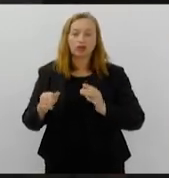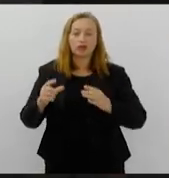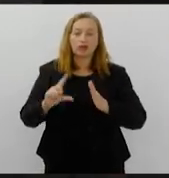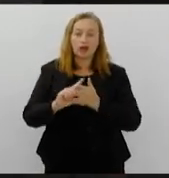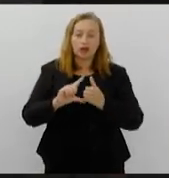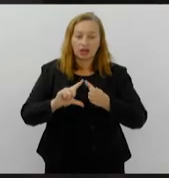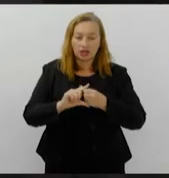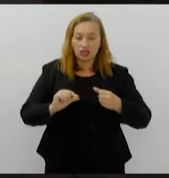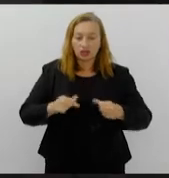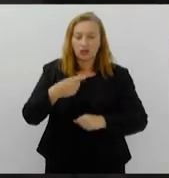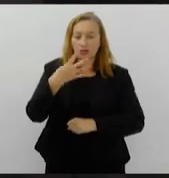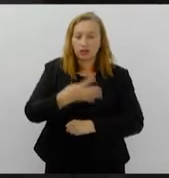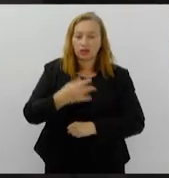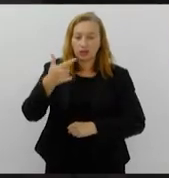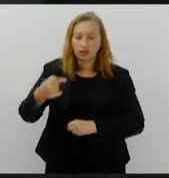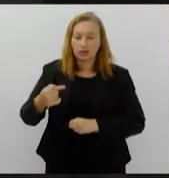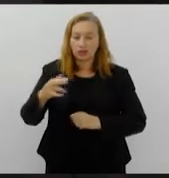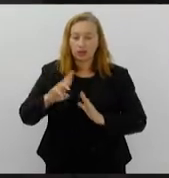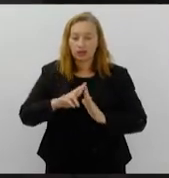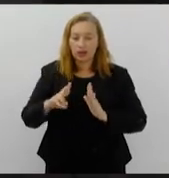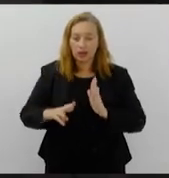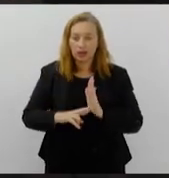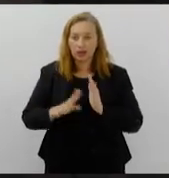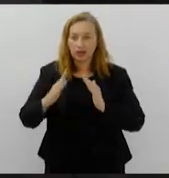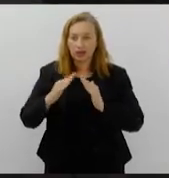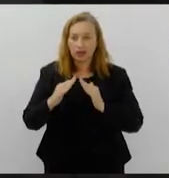artigo 47 do Regimento Interno.